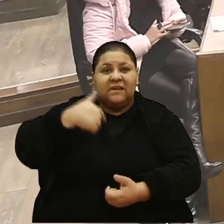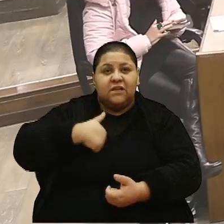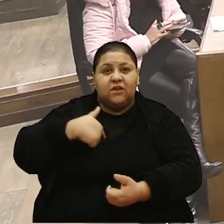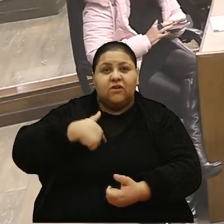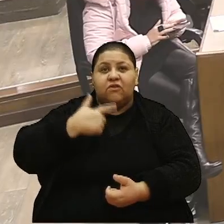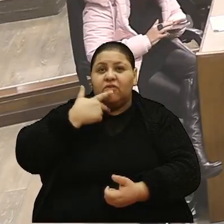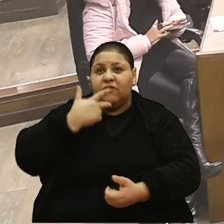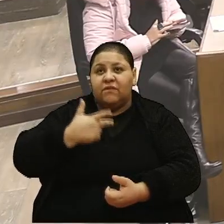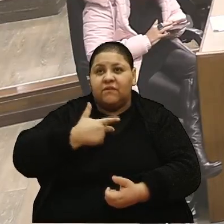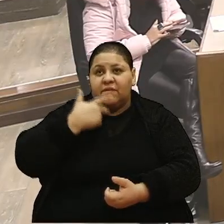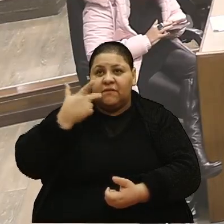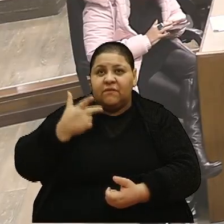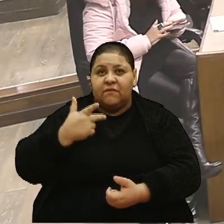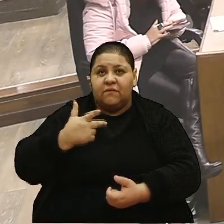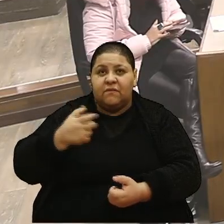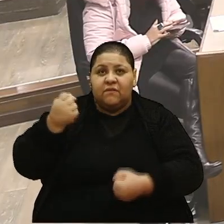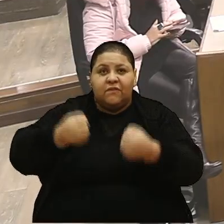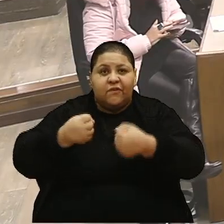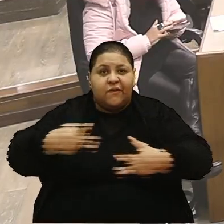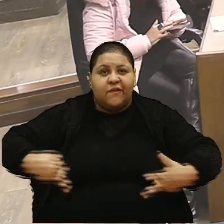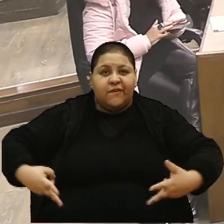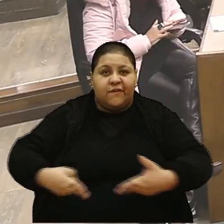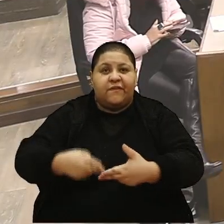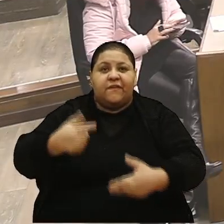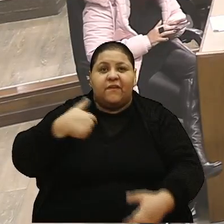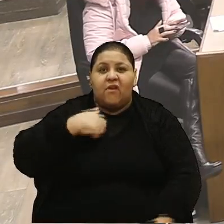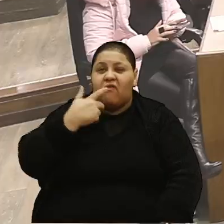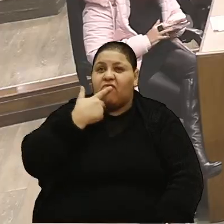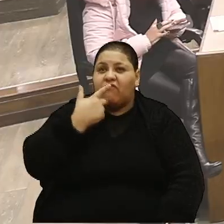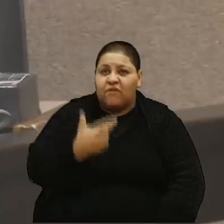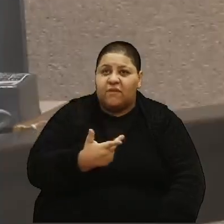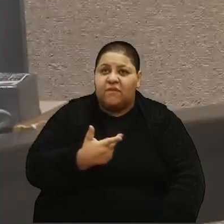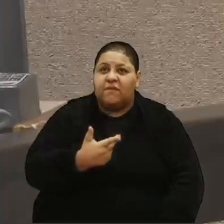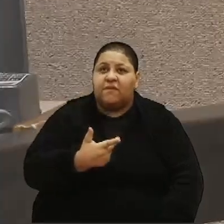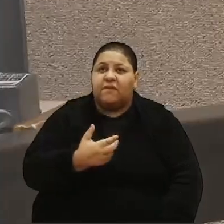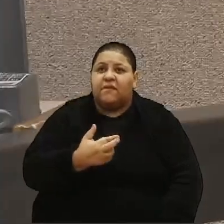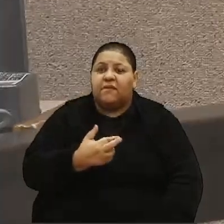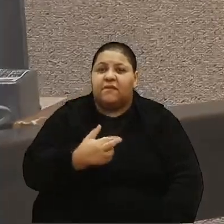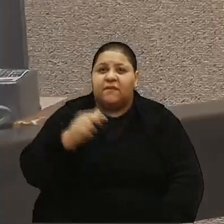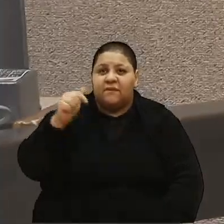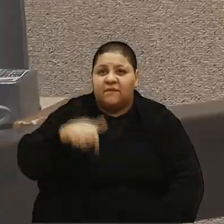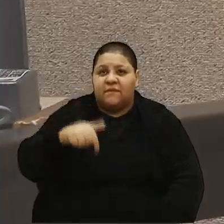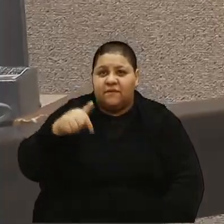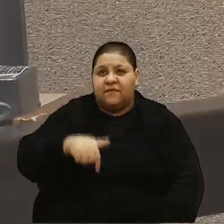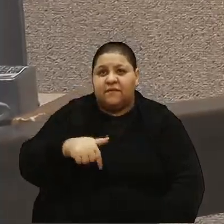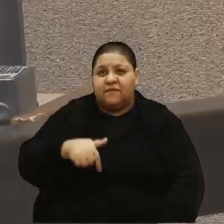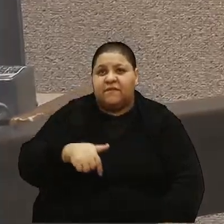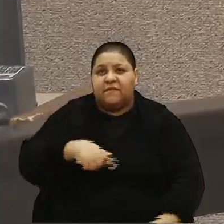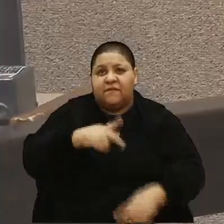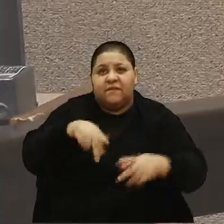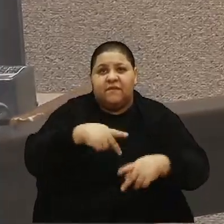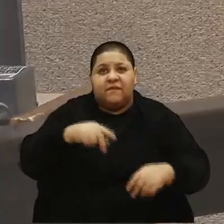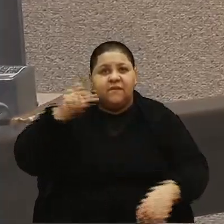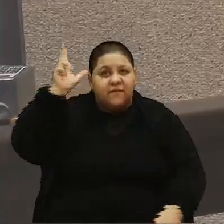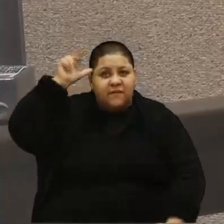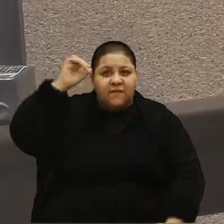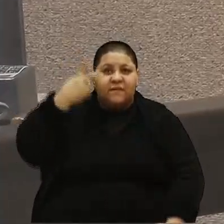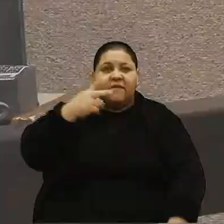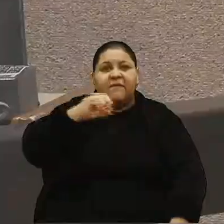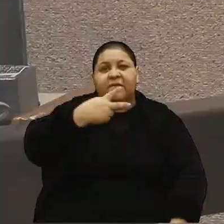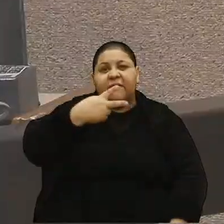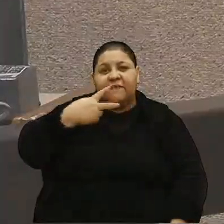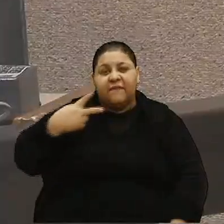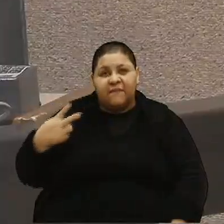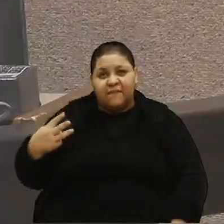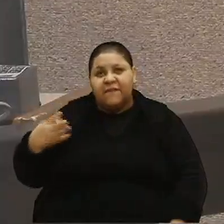Reforçar a questão do castramóvel que eu tinha falado, né? E vou reforçar aqui que era o presente de Páscoa de 2023, né,